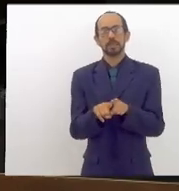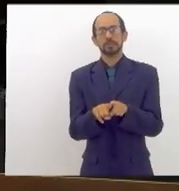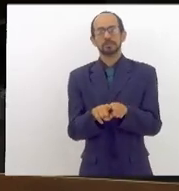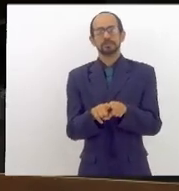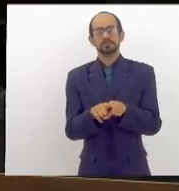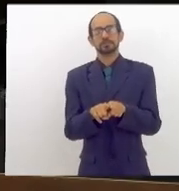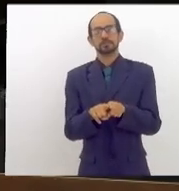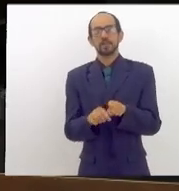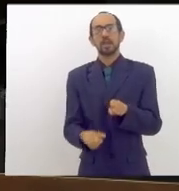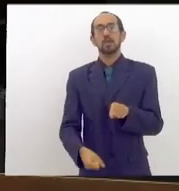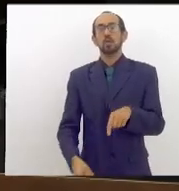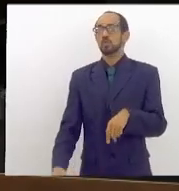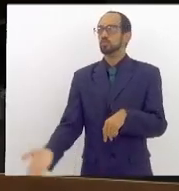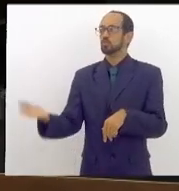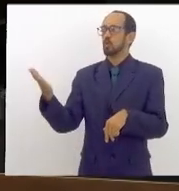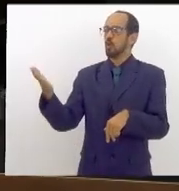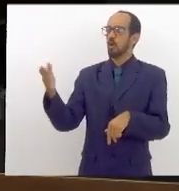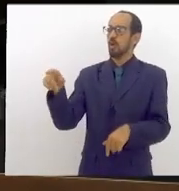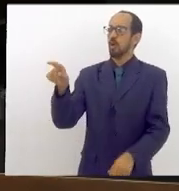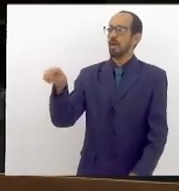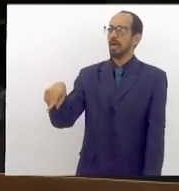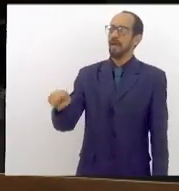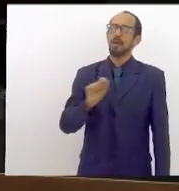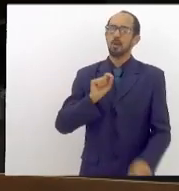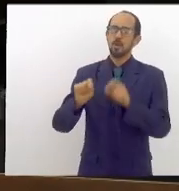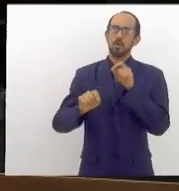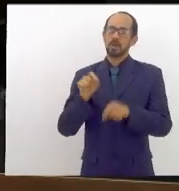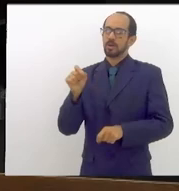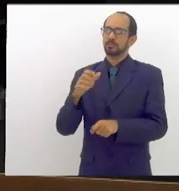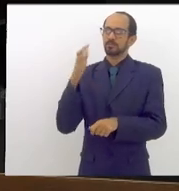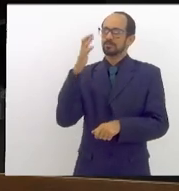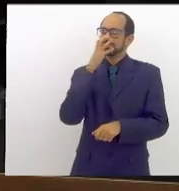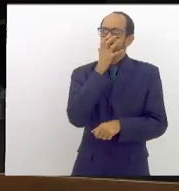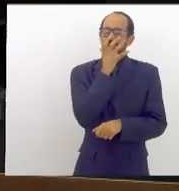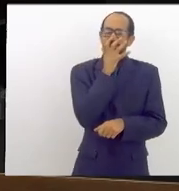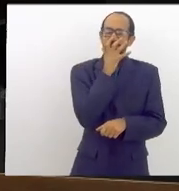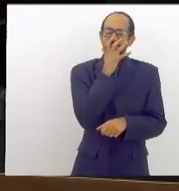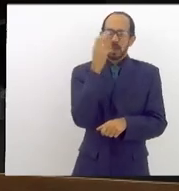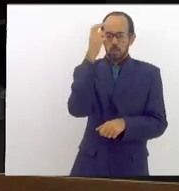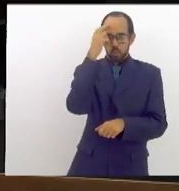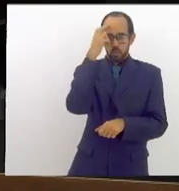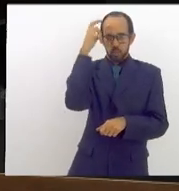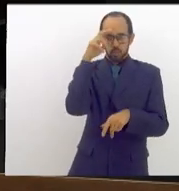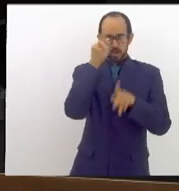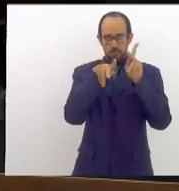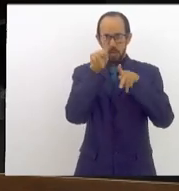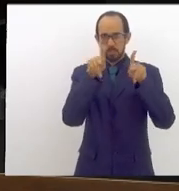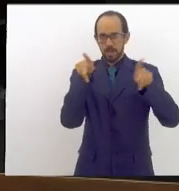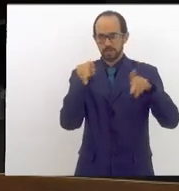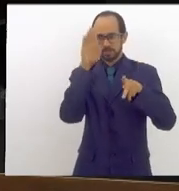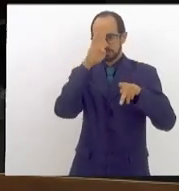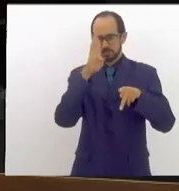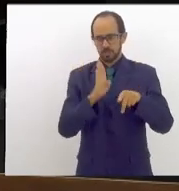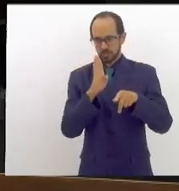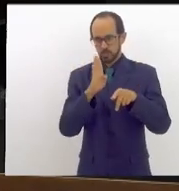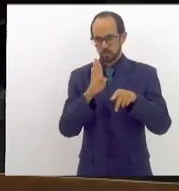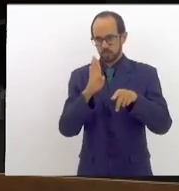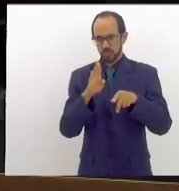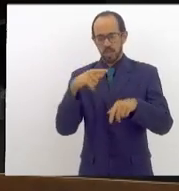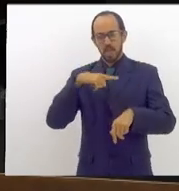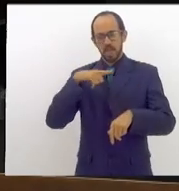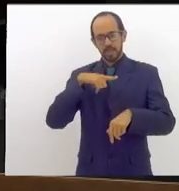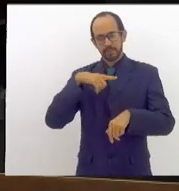o senhor é um admirador da cultura popular brasileira e traz essa cultura